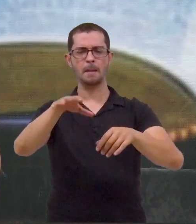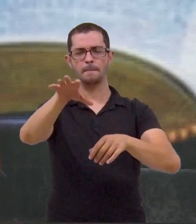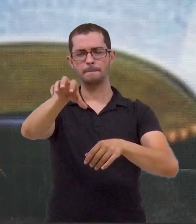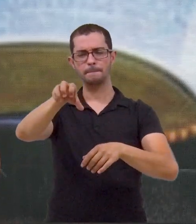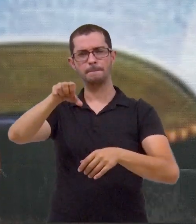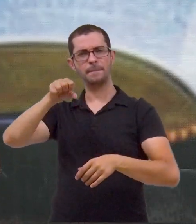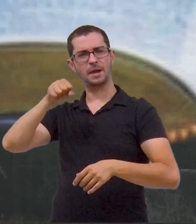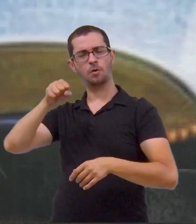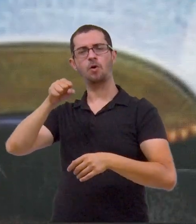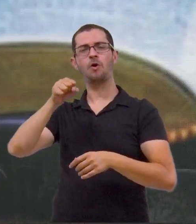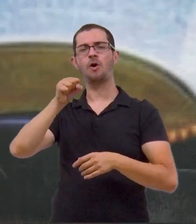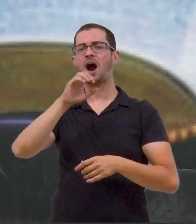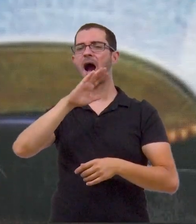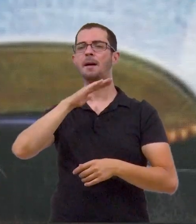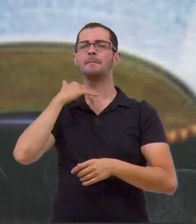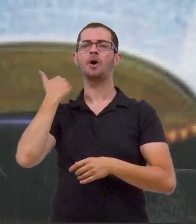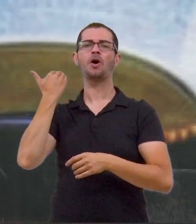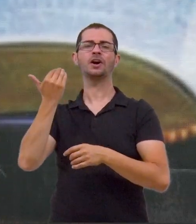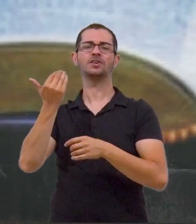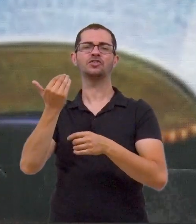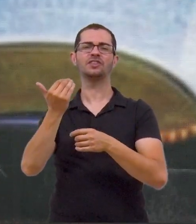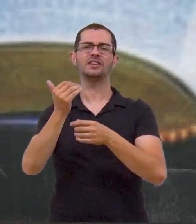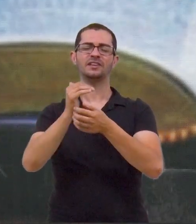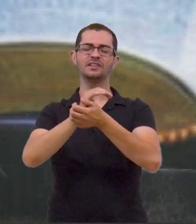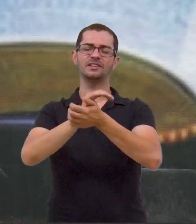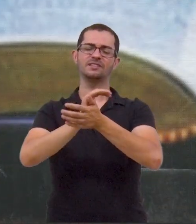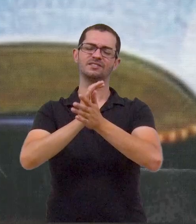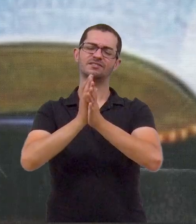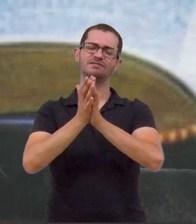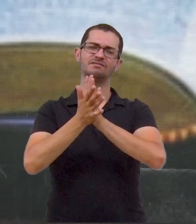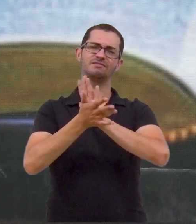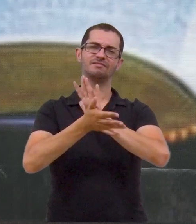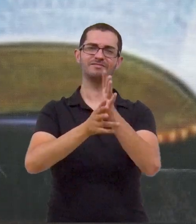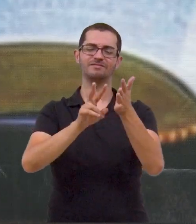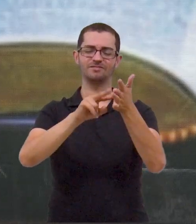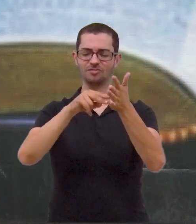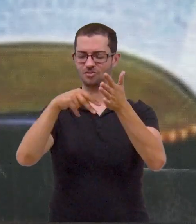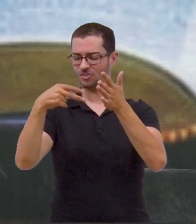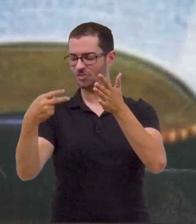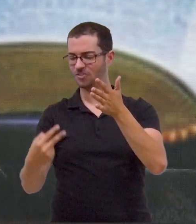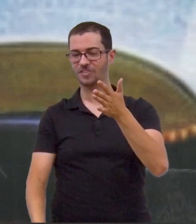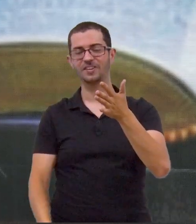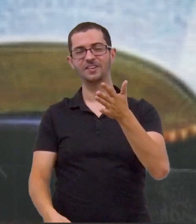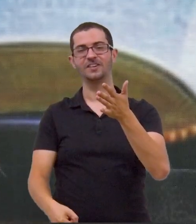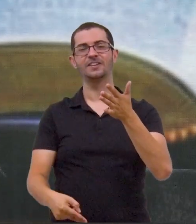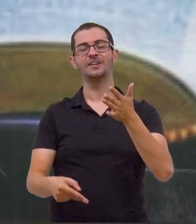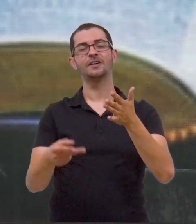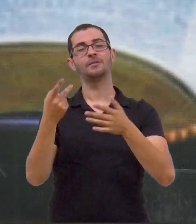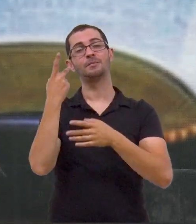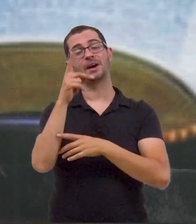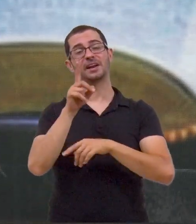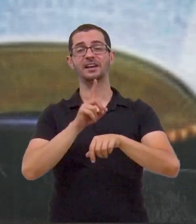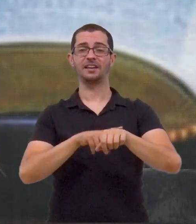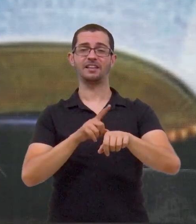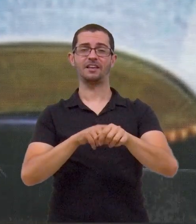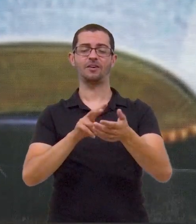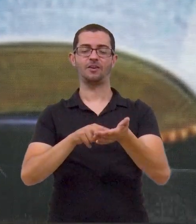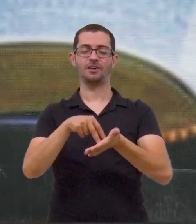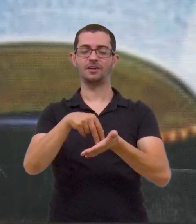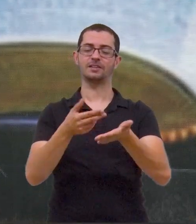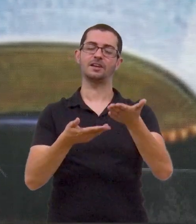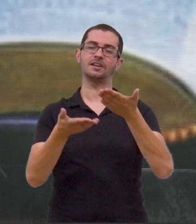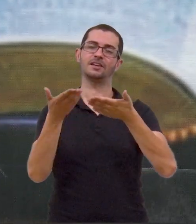que é a morte, e fez com que ela recaísse sobre ele, para que na ressurreição